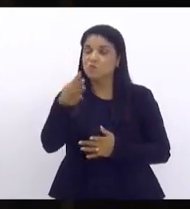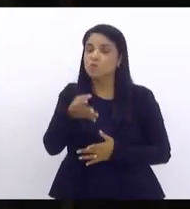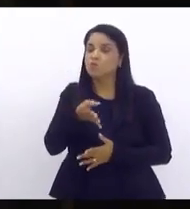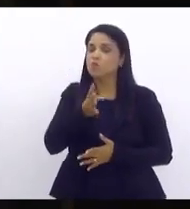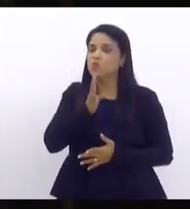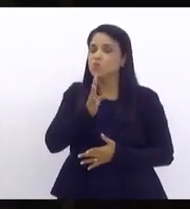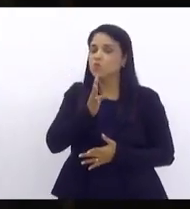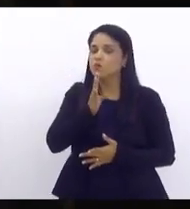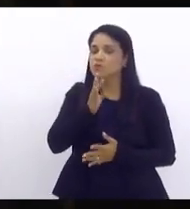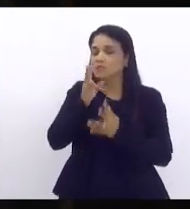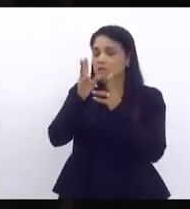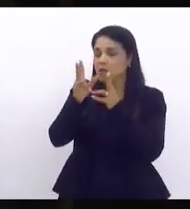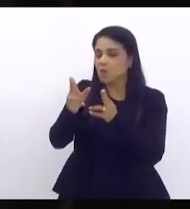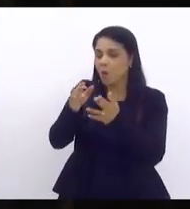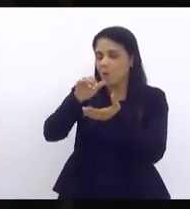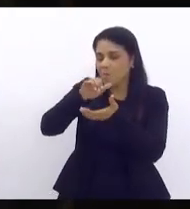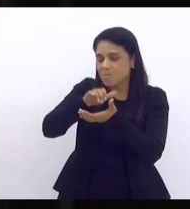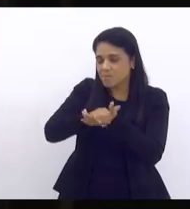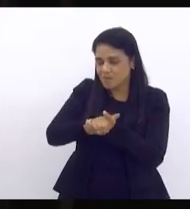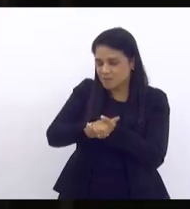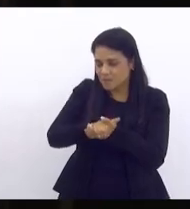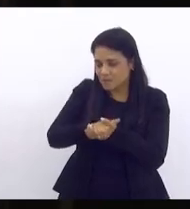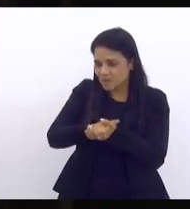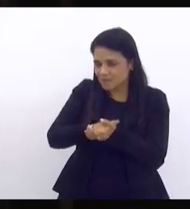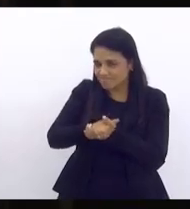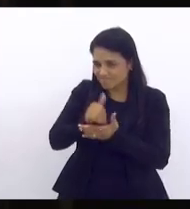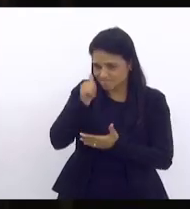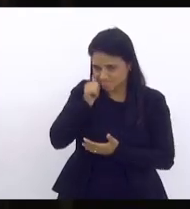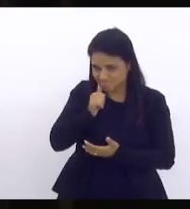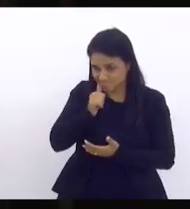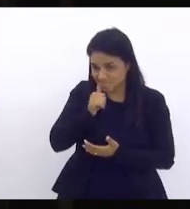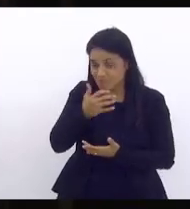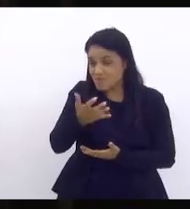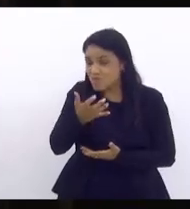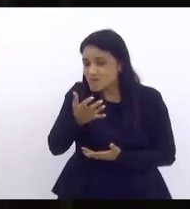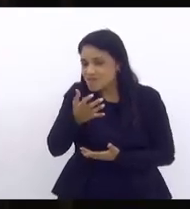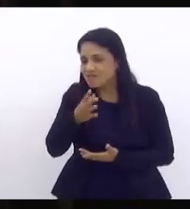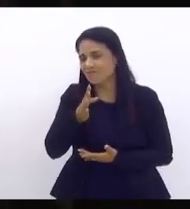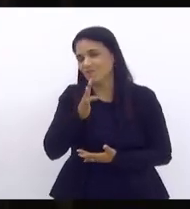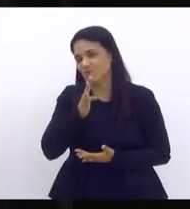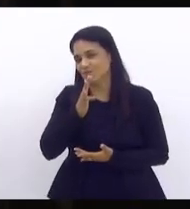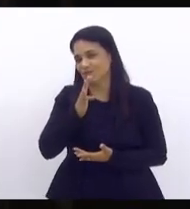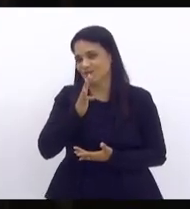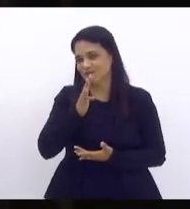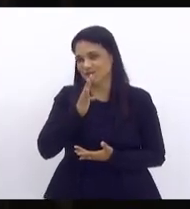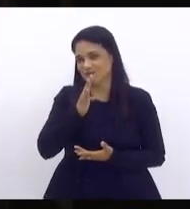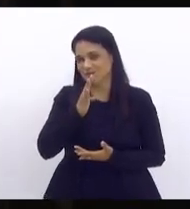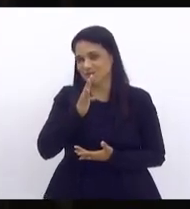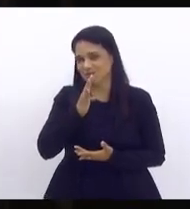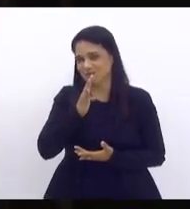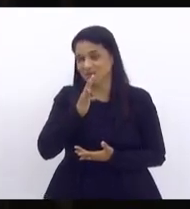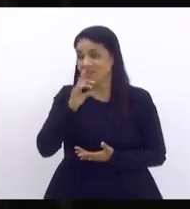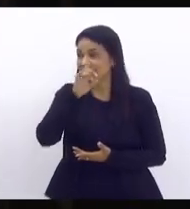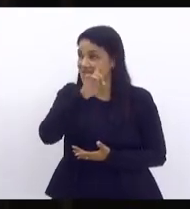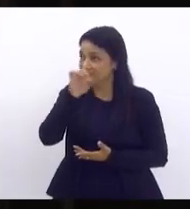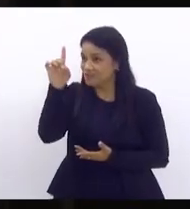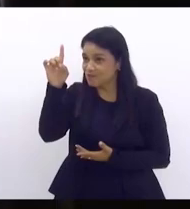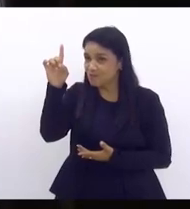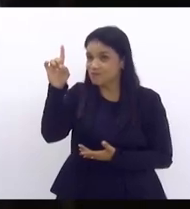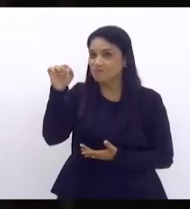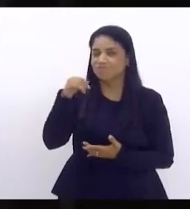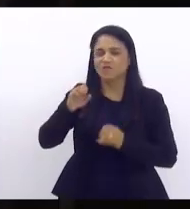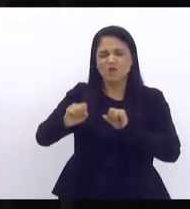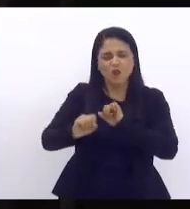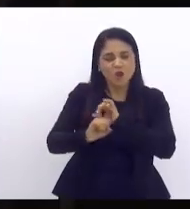conhecer o que a Gorete conheceu. Eu queria conhecer. Irmãos, para a honra e glória